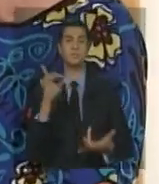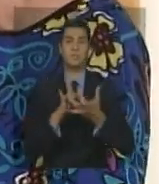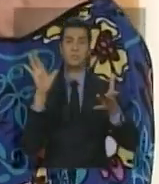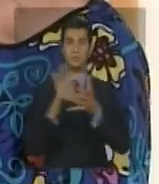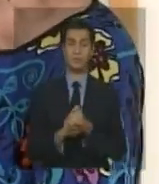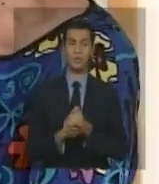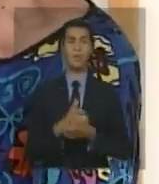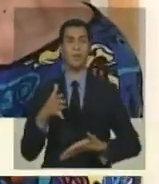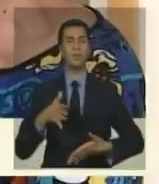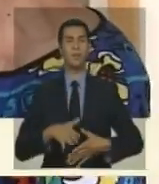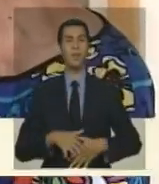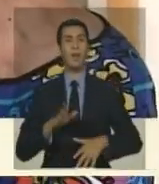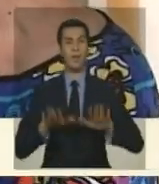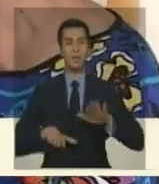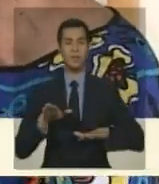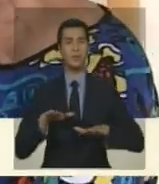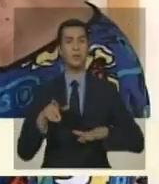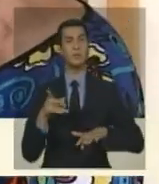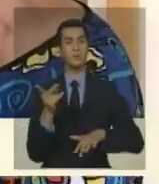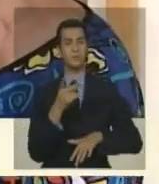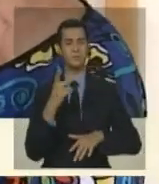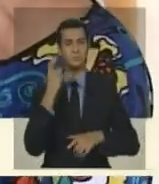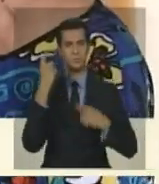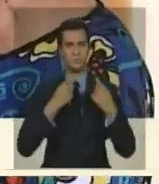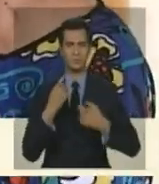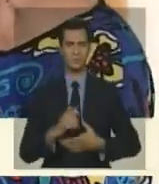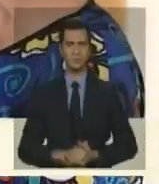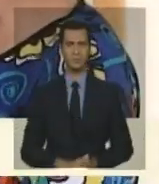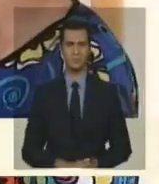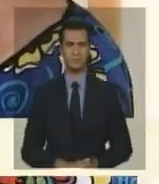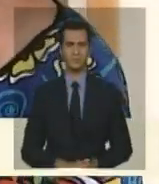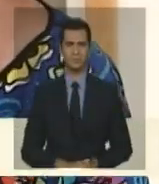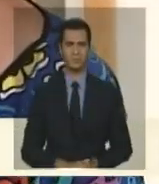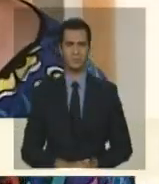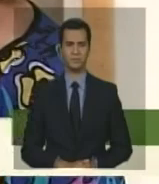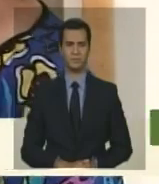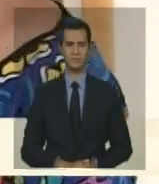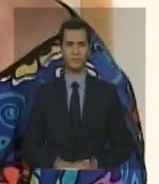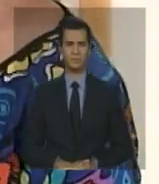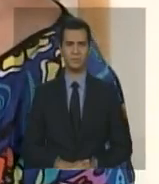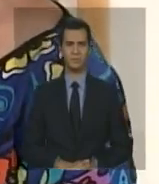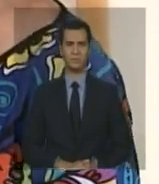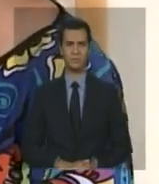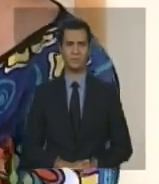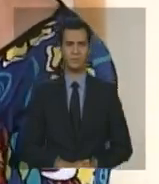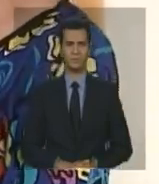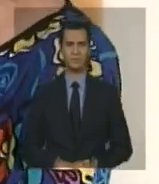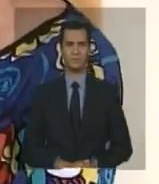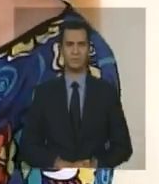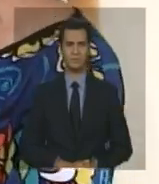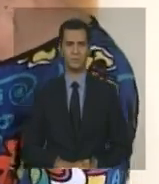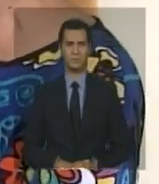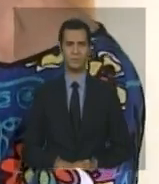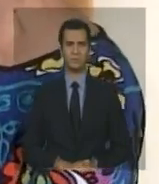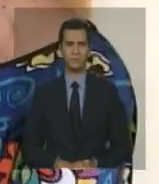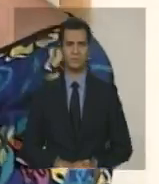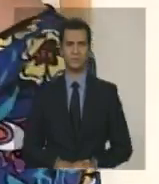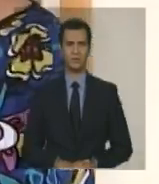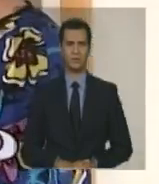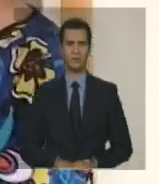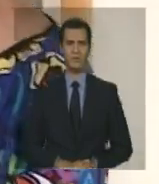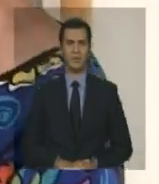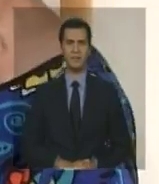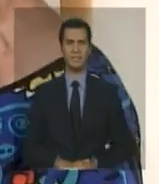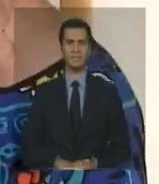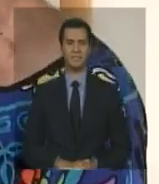como é que meu filho ia aprender se eu não sei nem falar? Aí os parentes, principalmente minha mãe, ajudavam. Comecei a fazer sinais para ele,